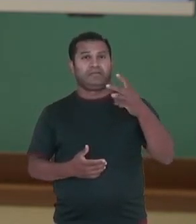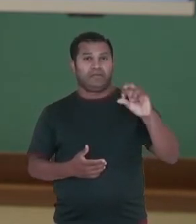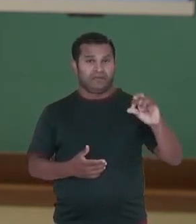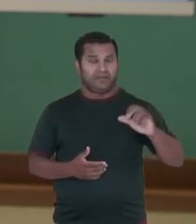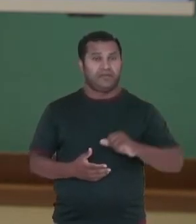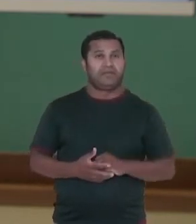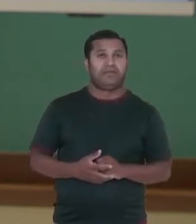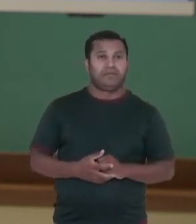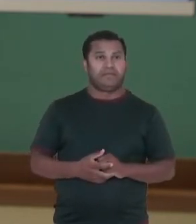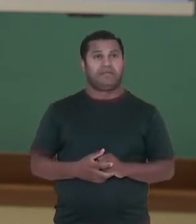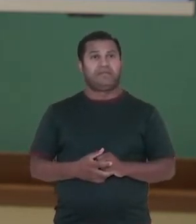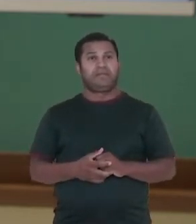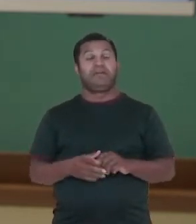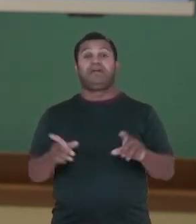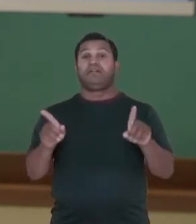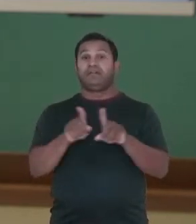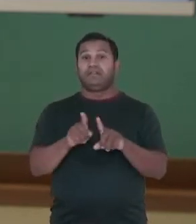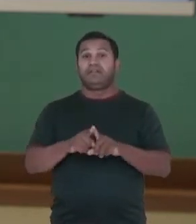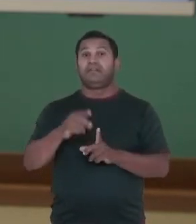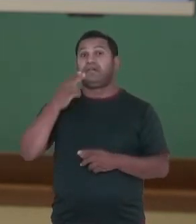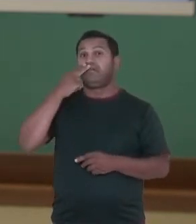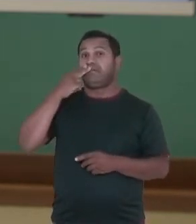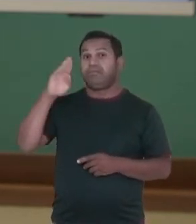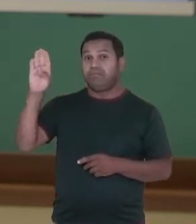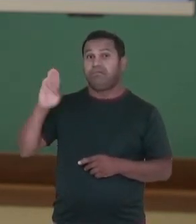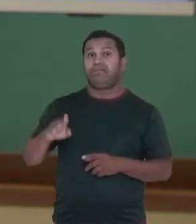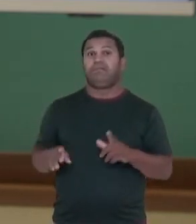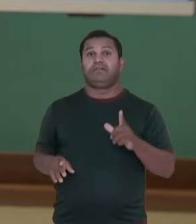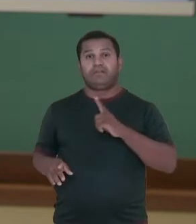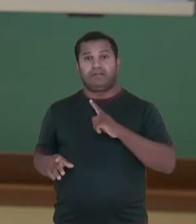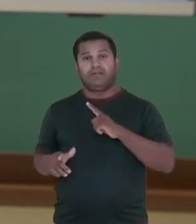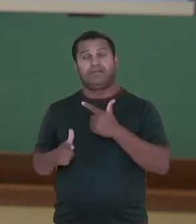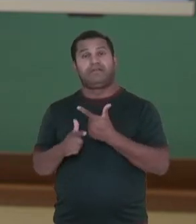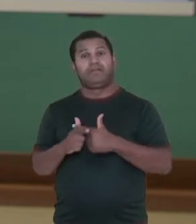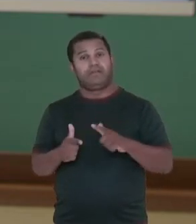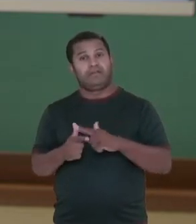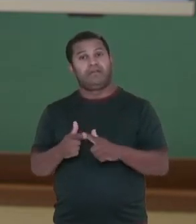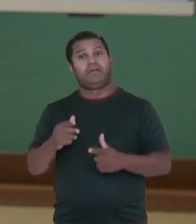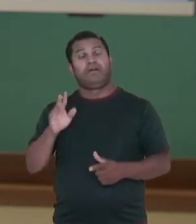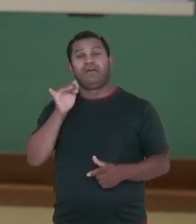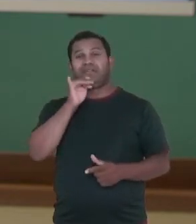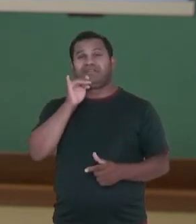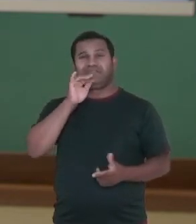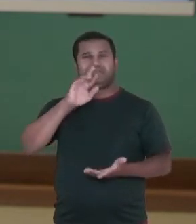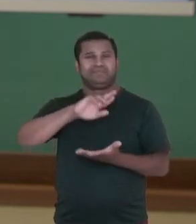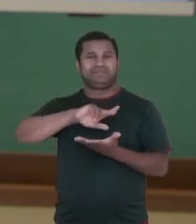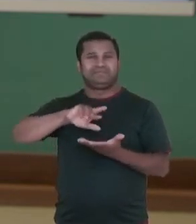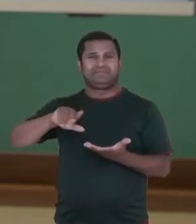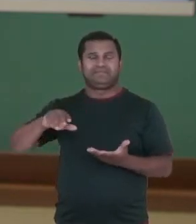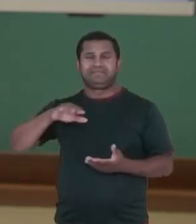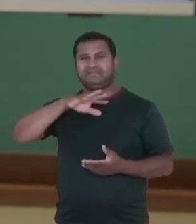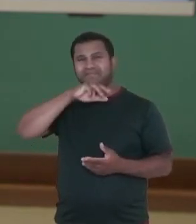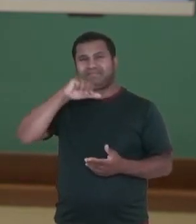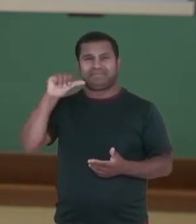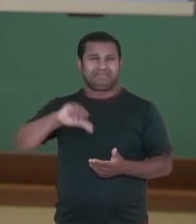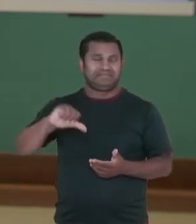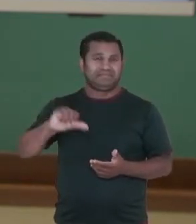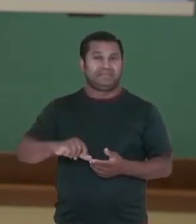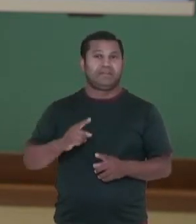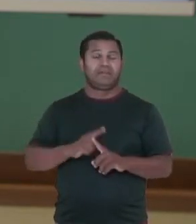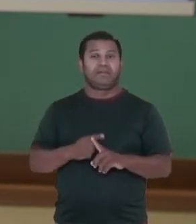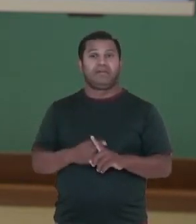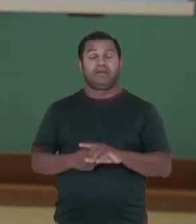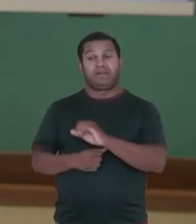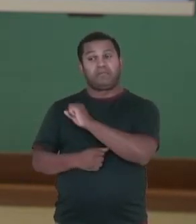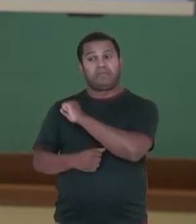E houve a eugenia nazista, né? Que é um exemplo bem clássico, né? Esterilização dos